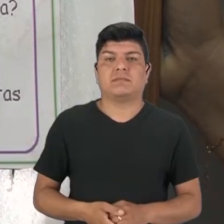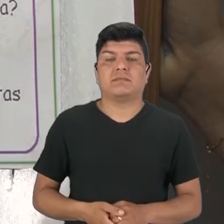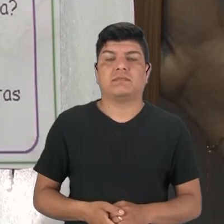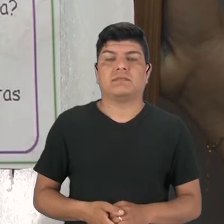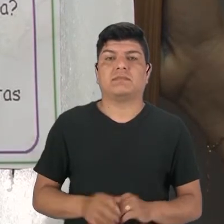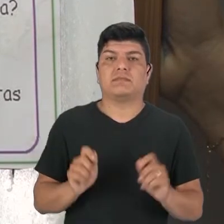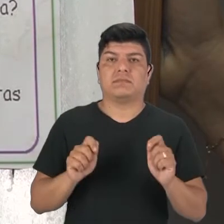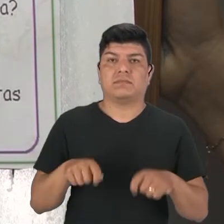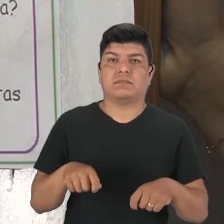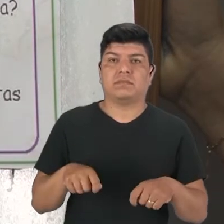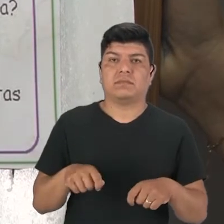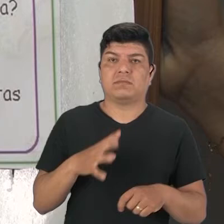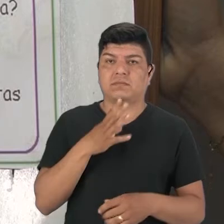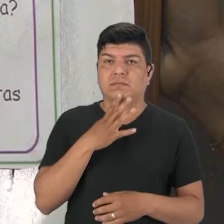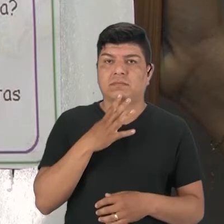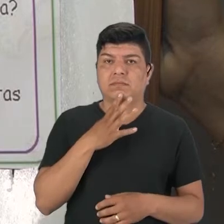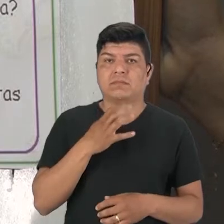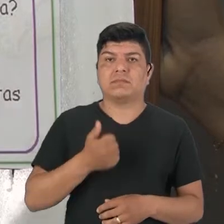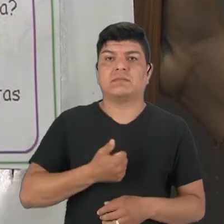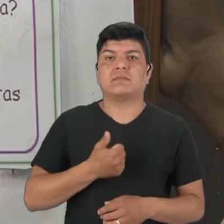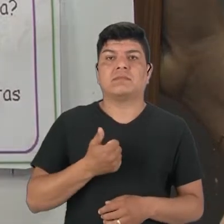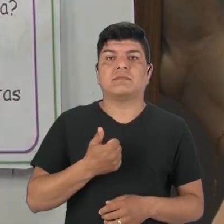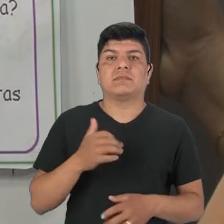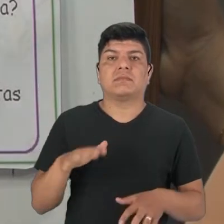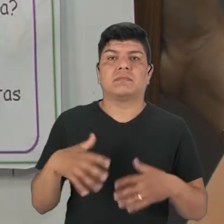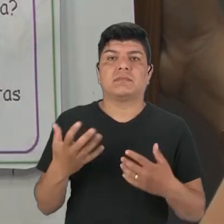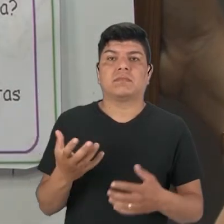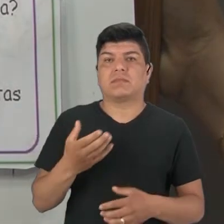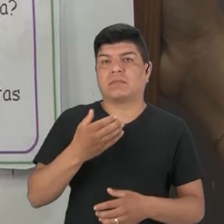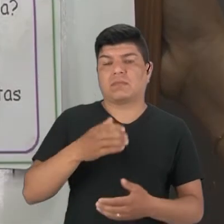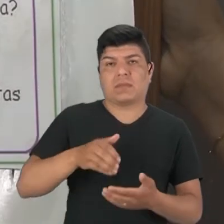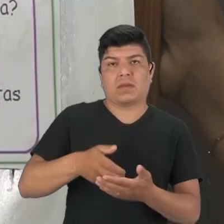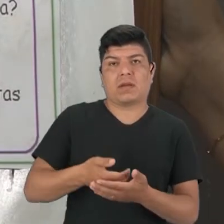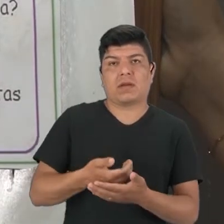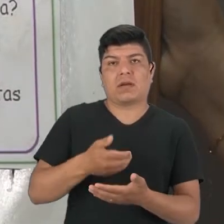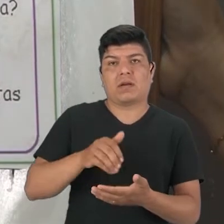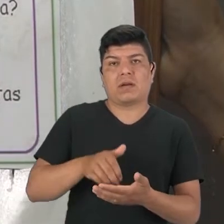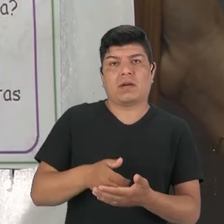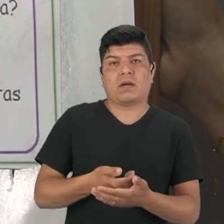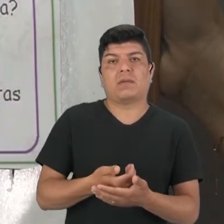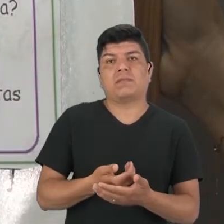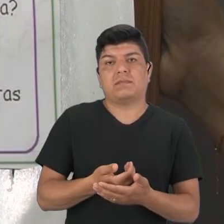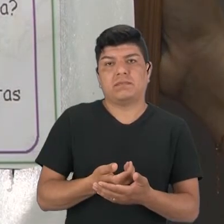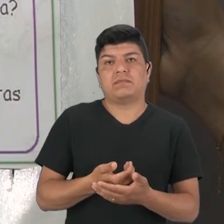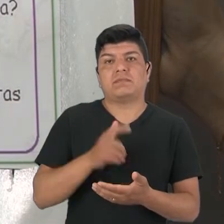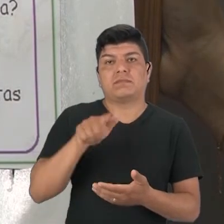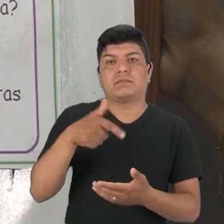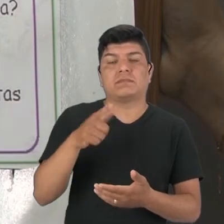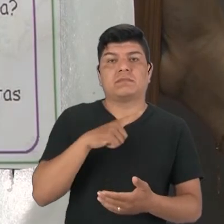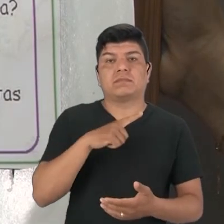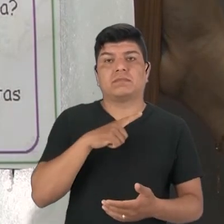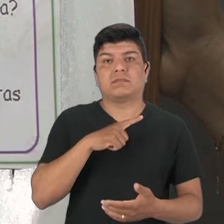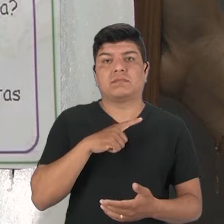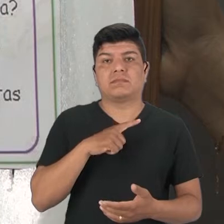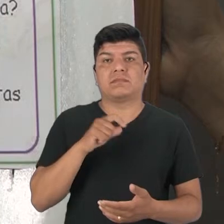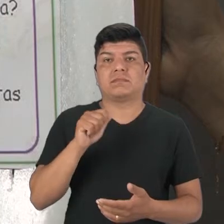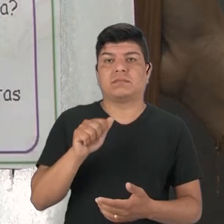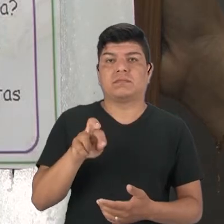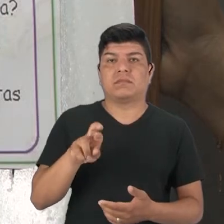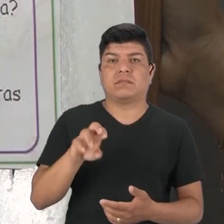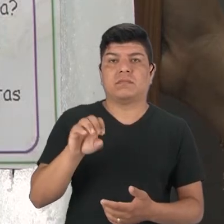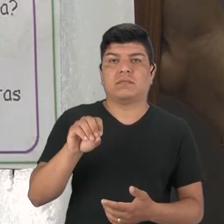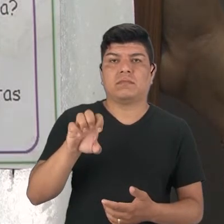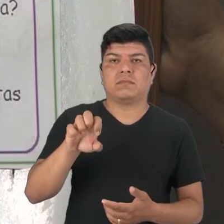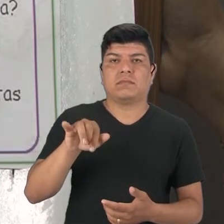podemos conhecer aqui. O primeiro é abacateiros, depois nós temos aroeiras,